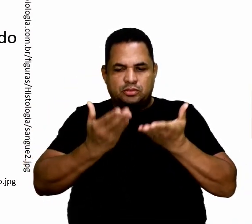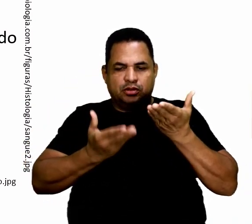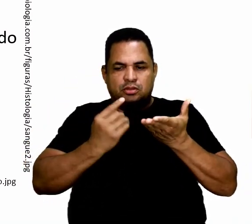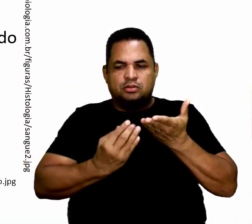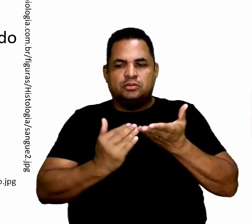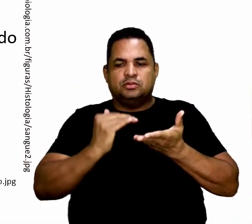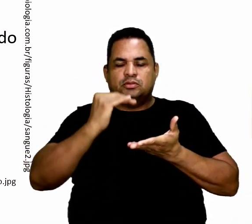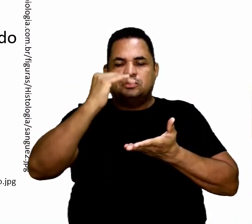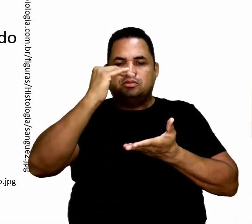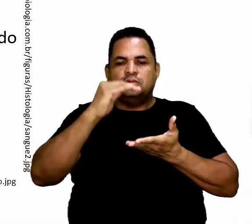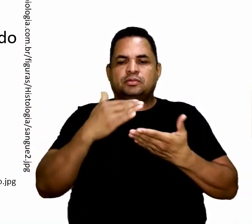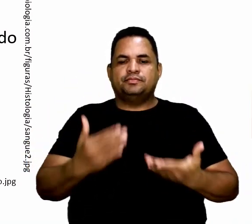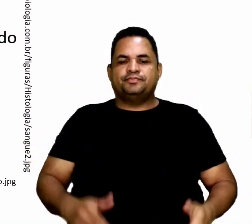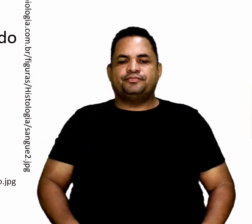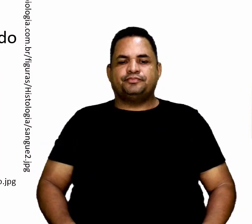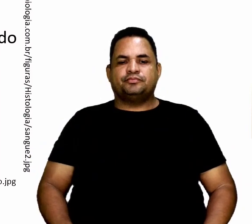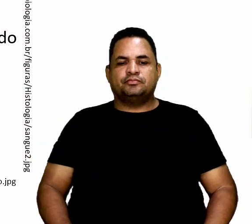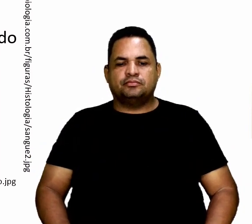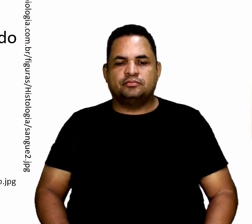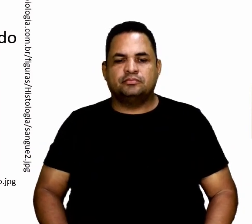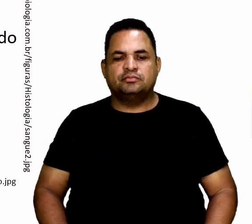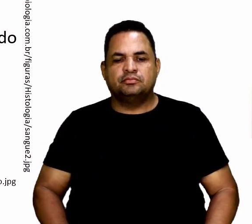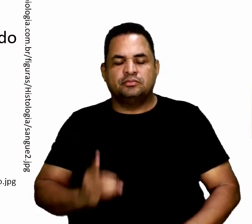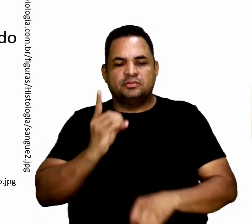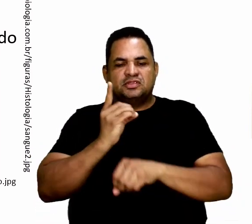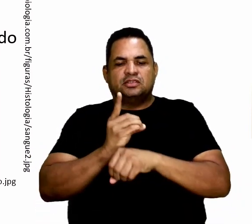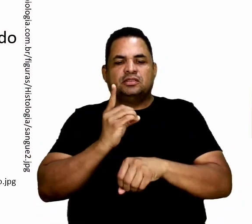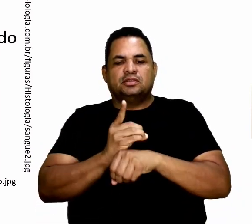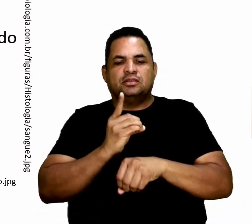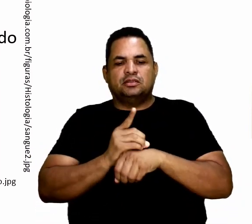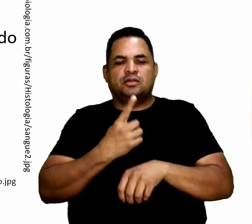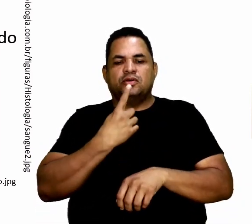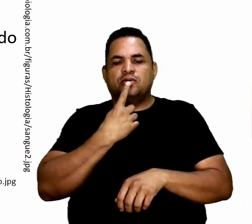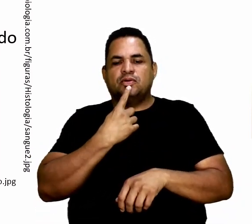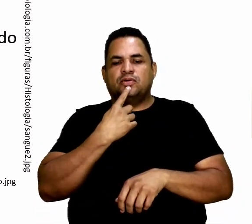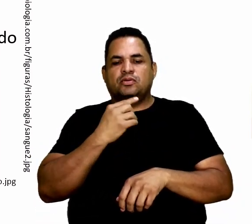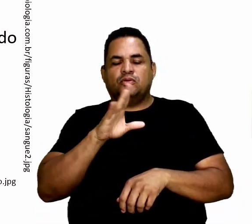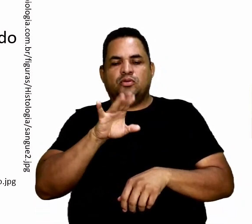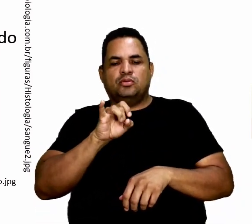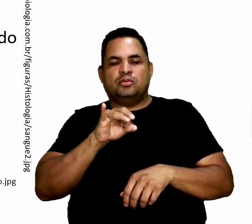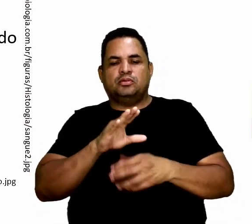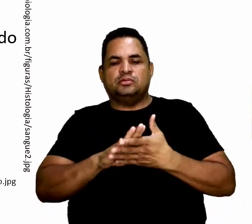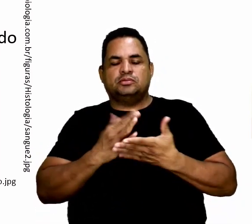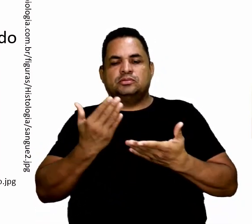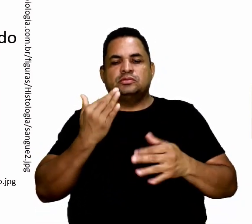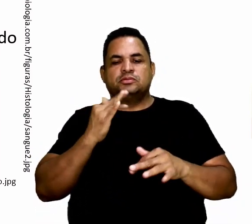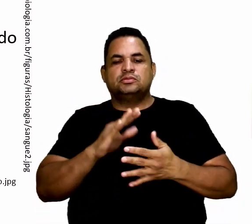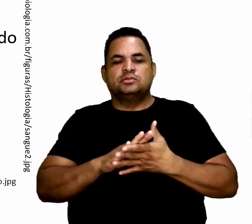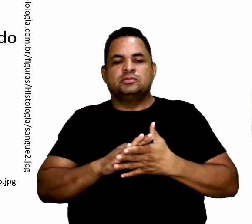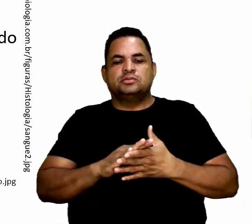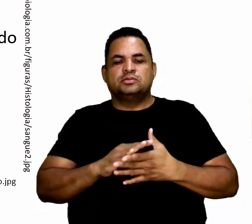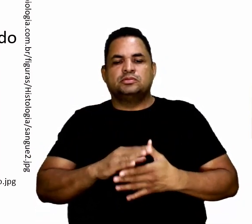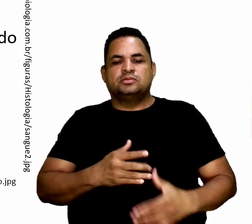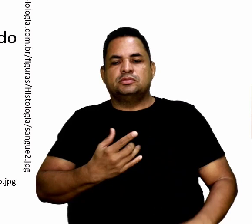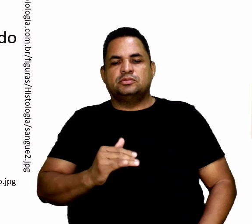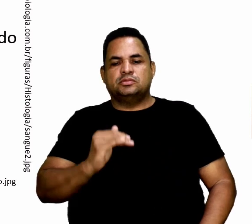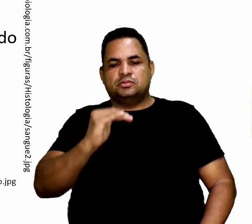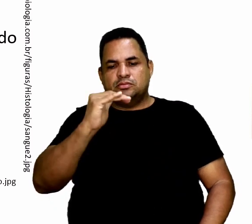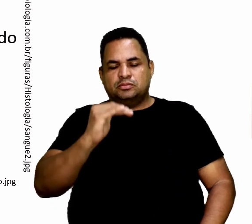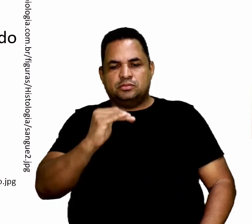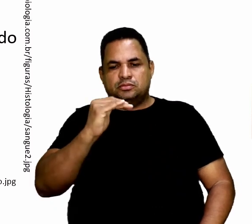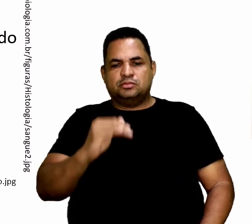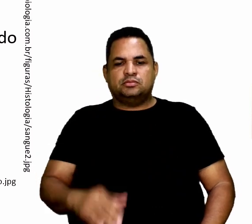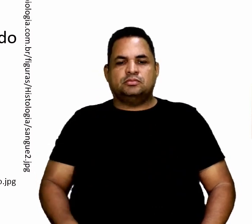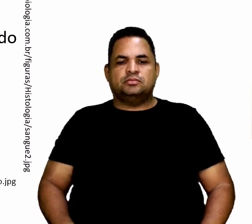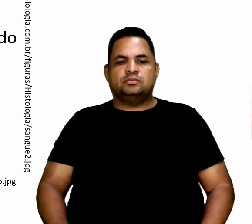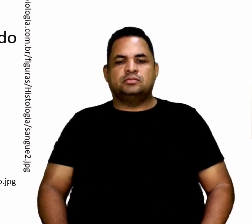cima. Então, os mais densos são os glóbulos vermelhos, que é a parte, digamos, física do sangue. Os glóbulos brancos ficam ali logo acima, né, na